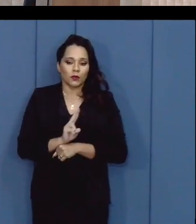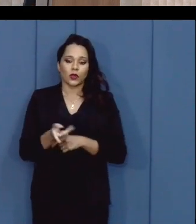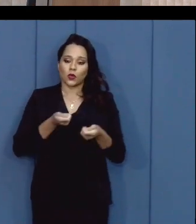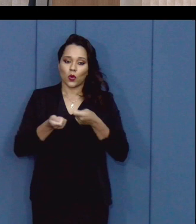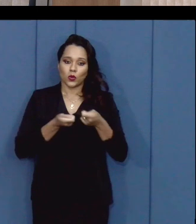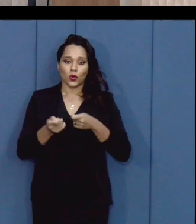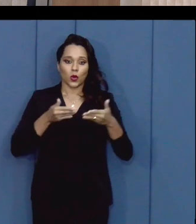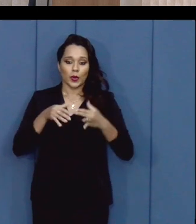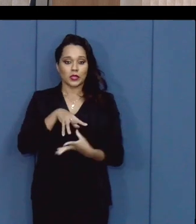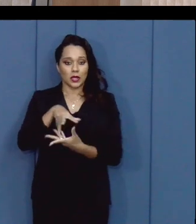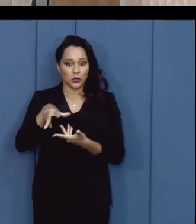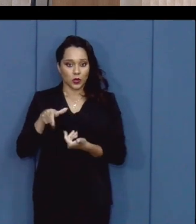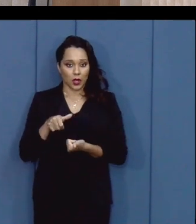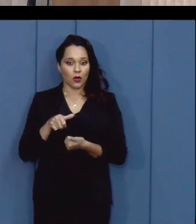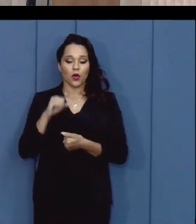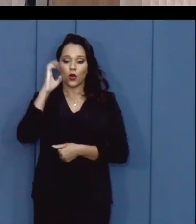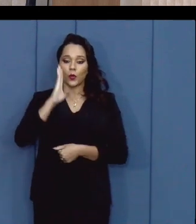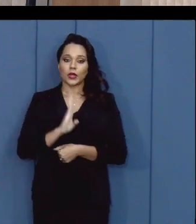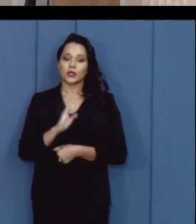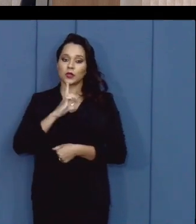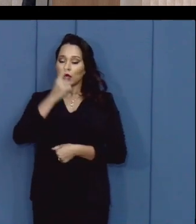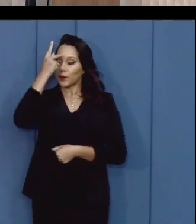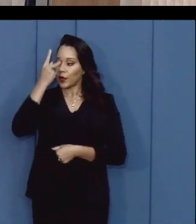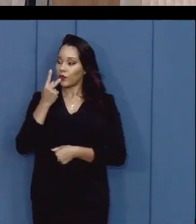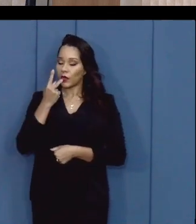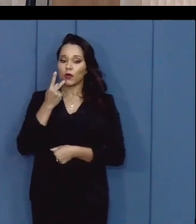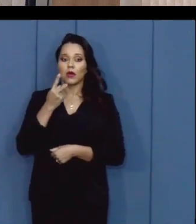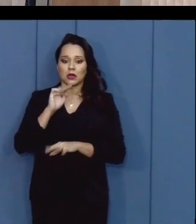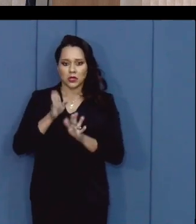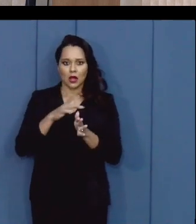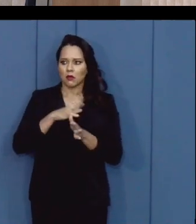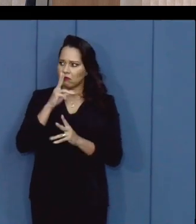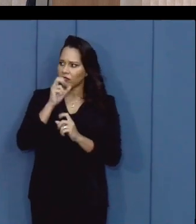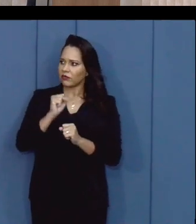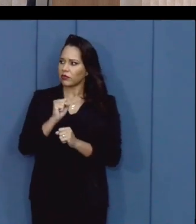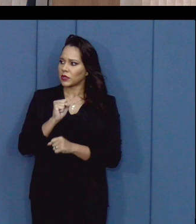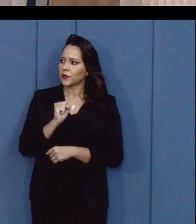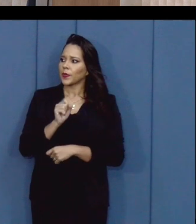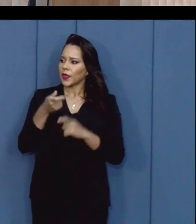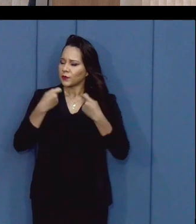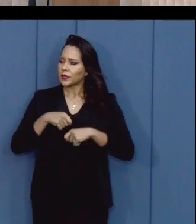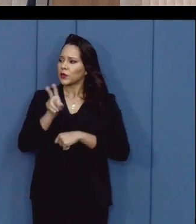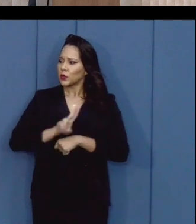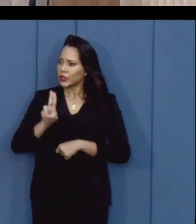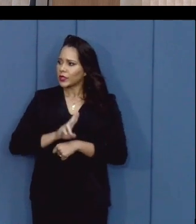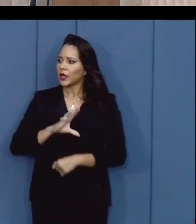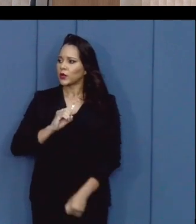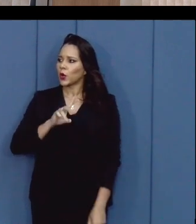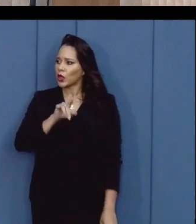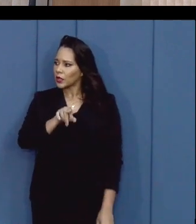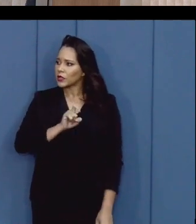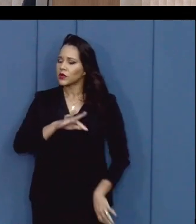monitoramento do controle do comércio internacional. O Brasil tem um perfil fortemente exportador e a gente tem que se utilizar muito do